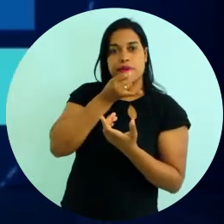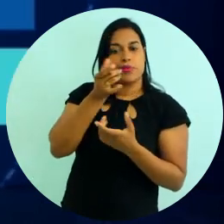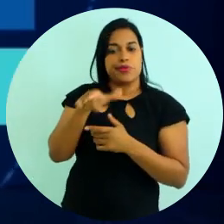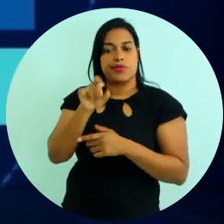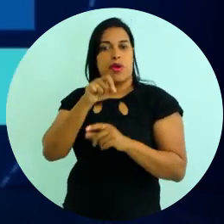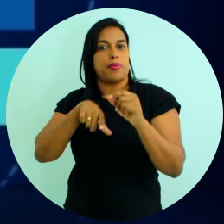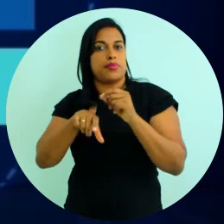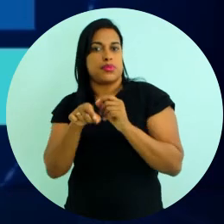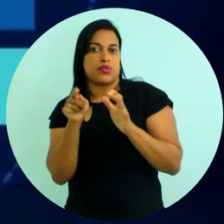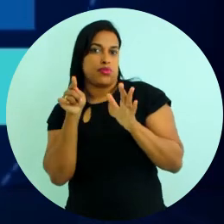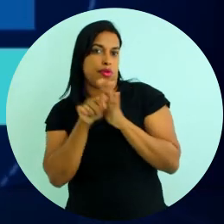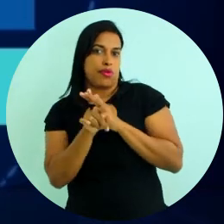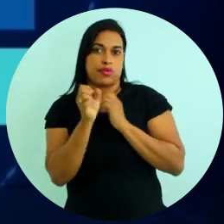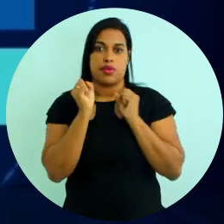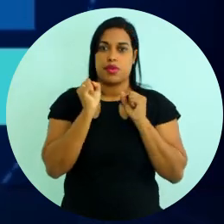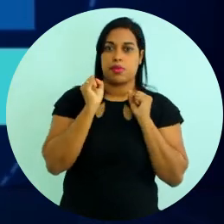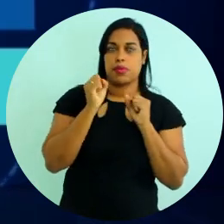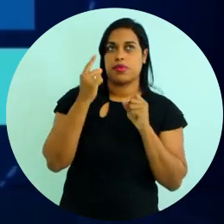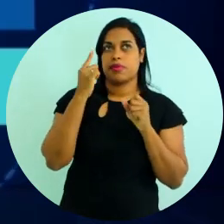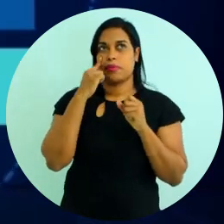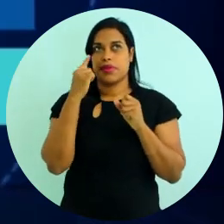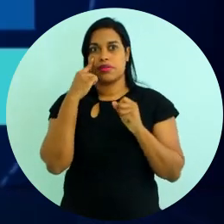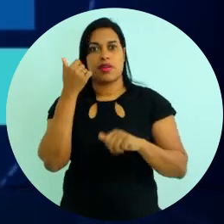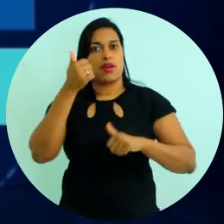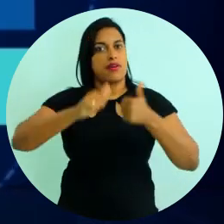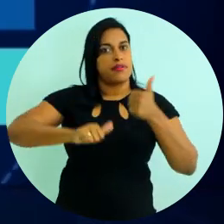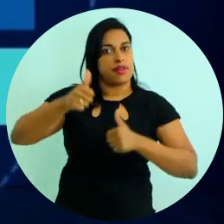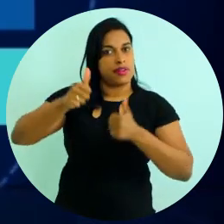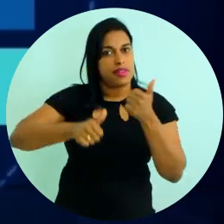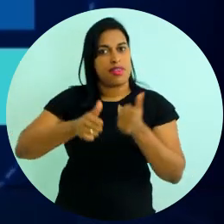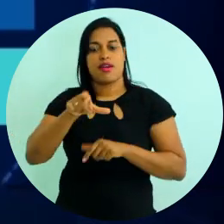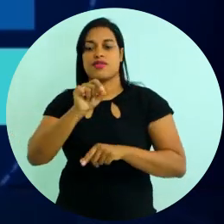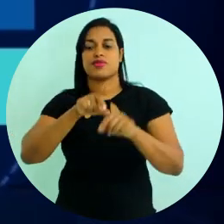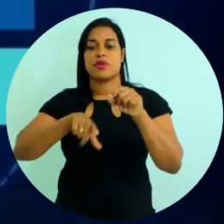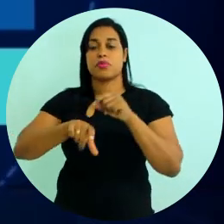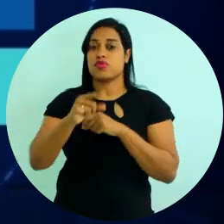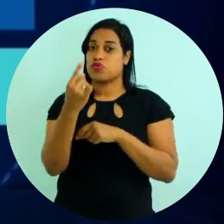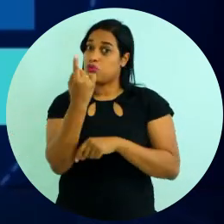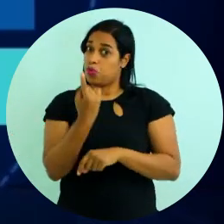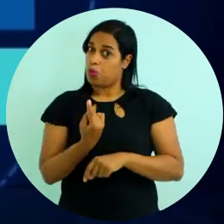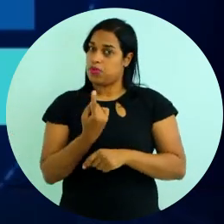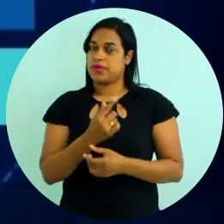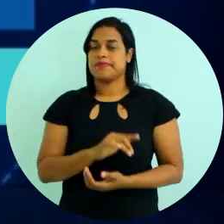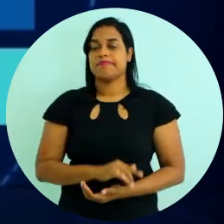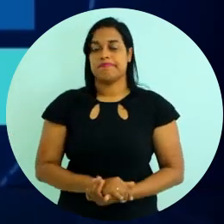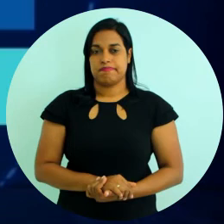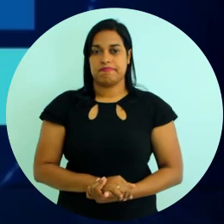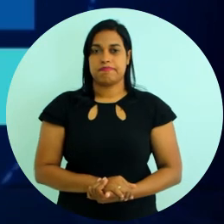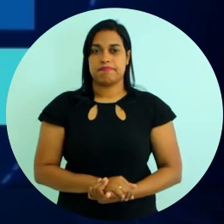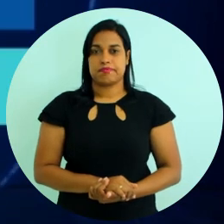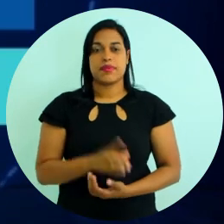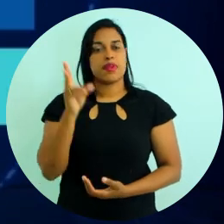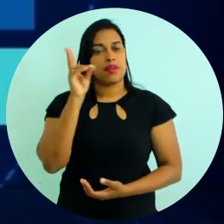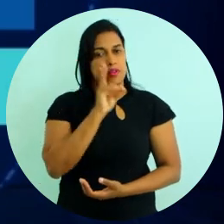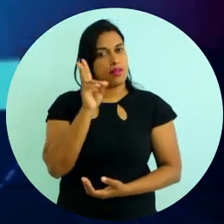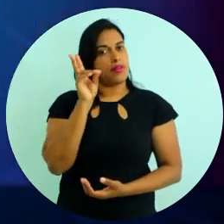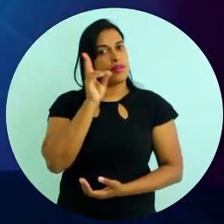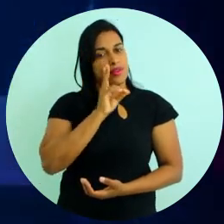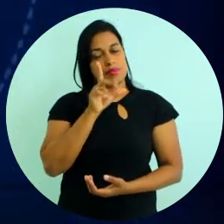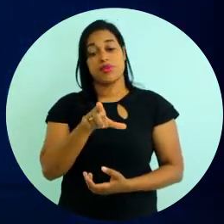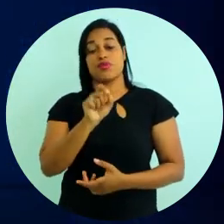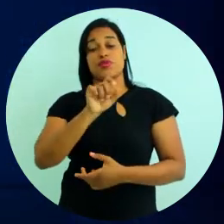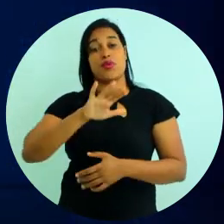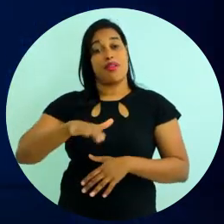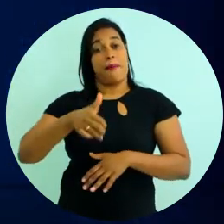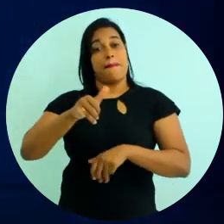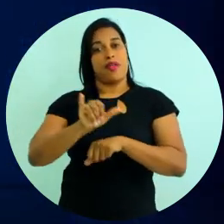de um conjunto de alternativas. Ele terá que julgar as opções disponíveis e se decidir por uma delas.